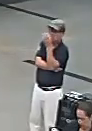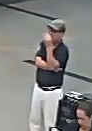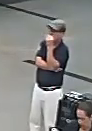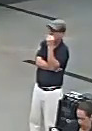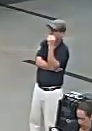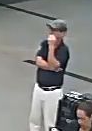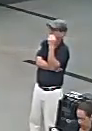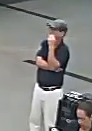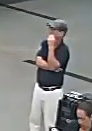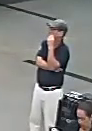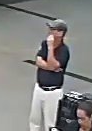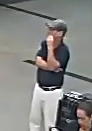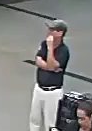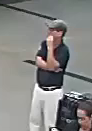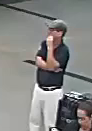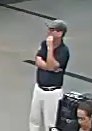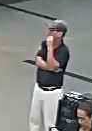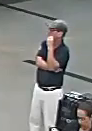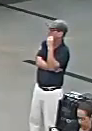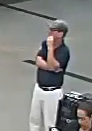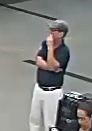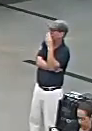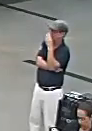bnt NBR 15